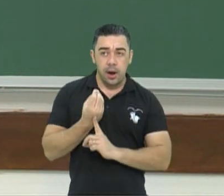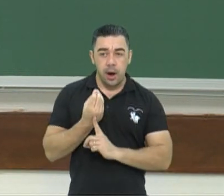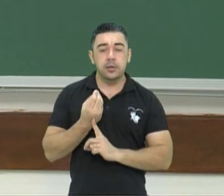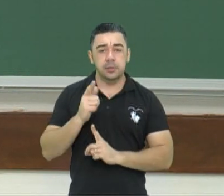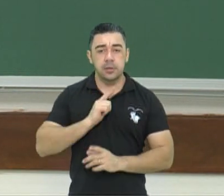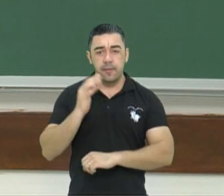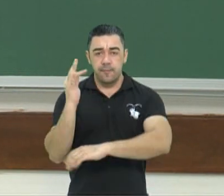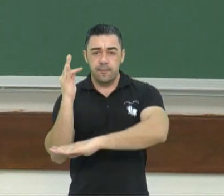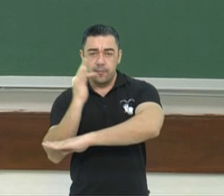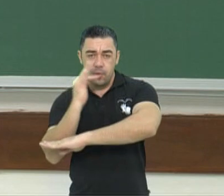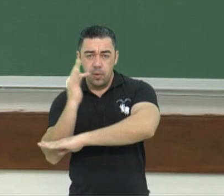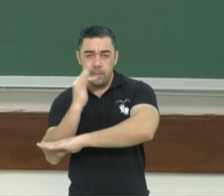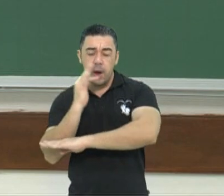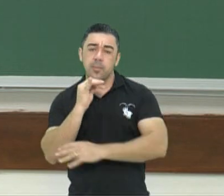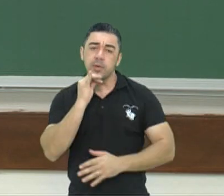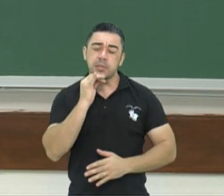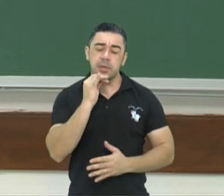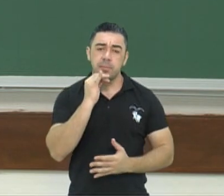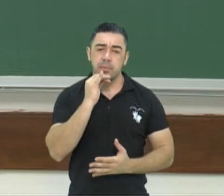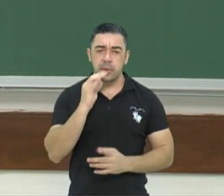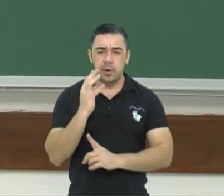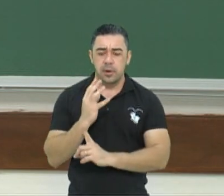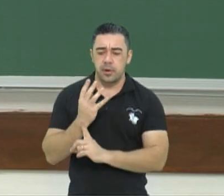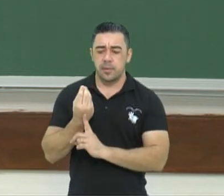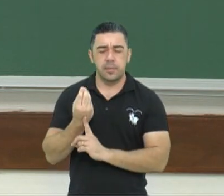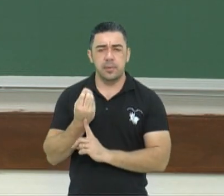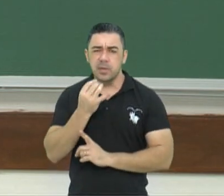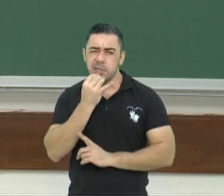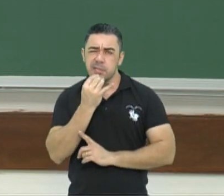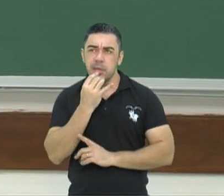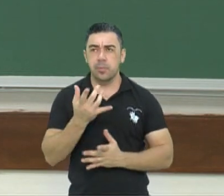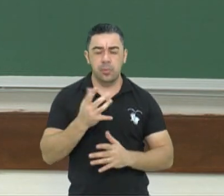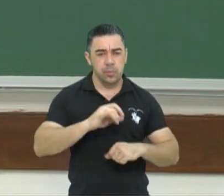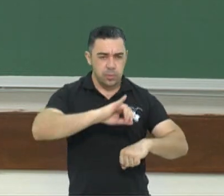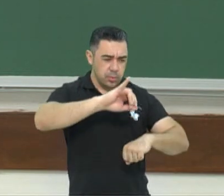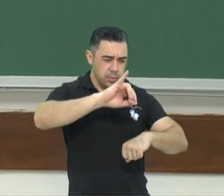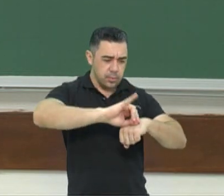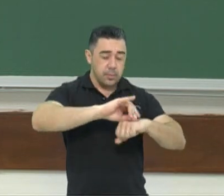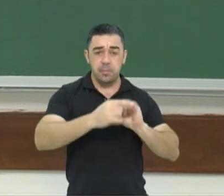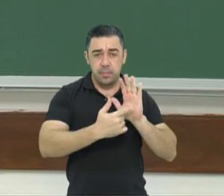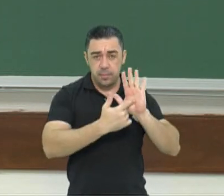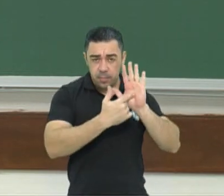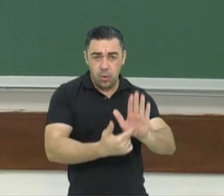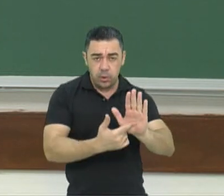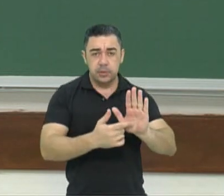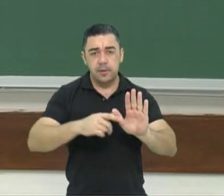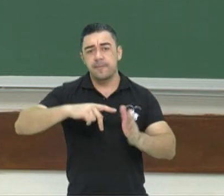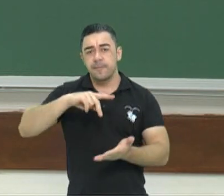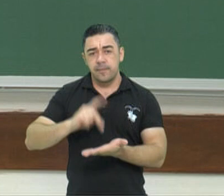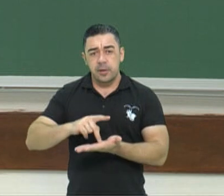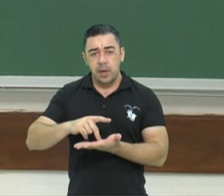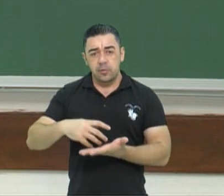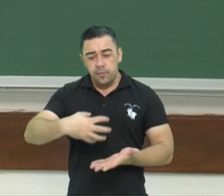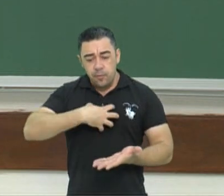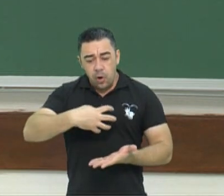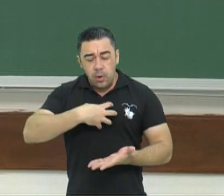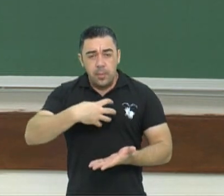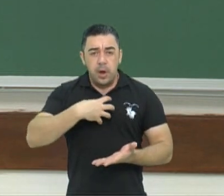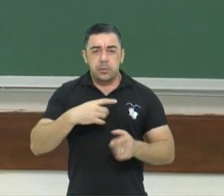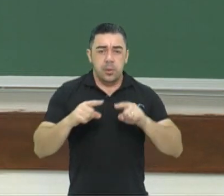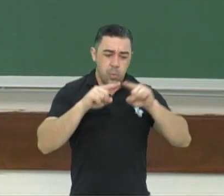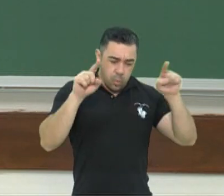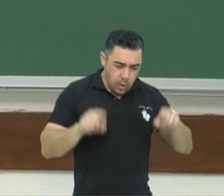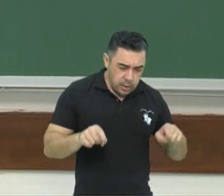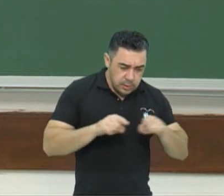formal, meramente figurativa, não digo, mas mostra exatamente uma forma como uma forma, um quadrado,